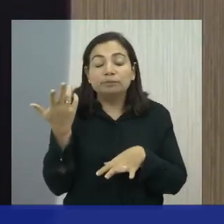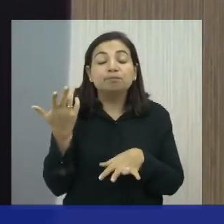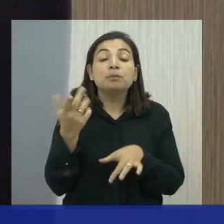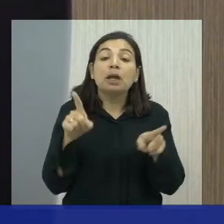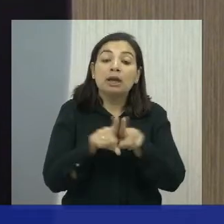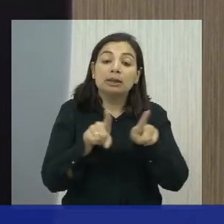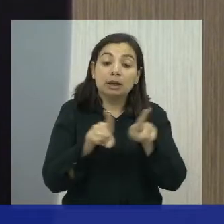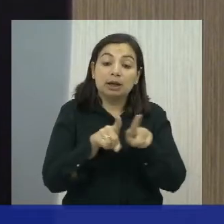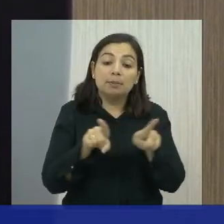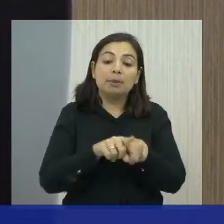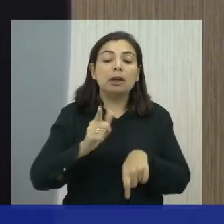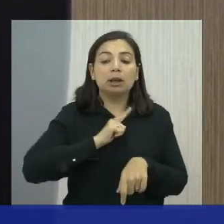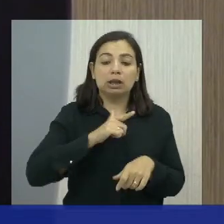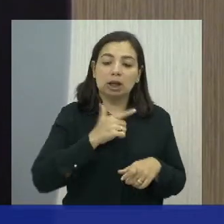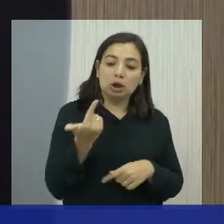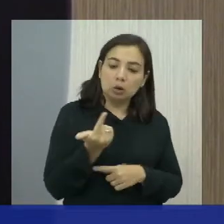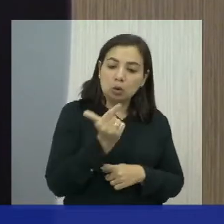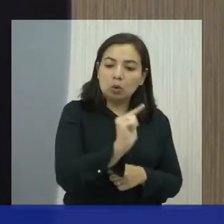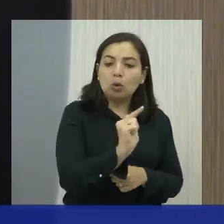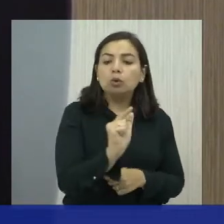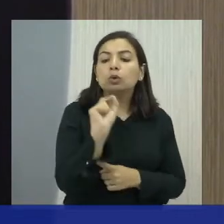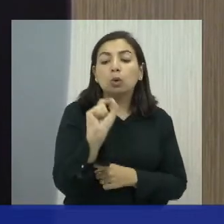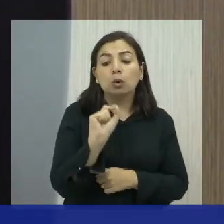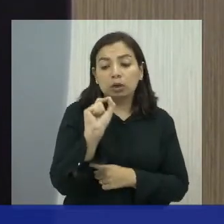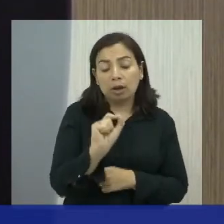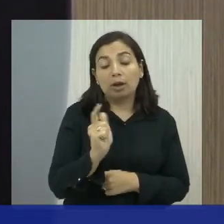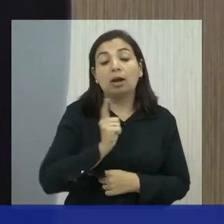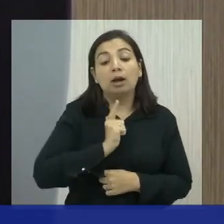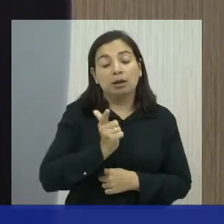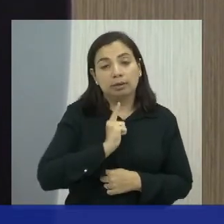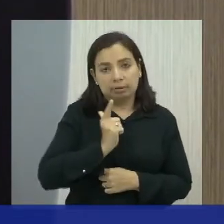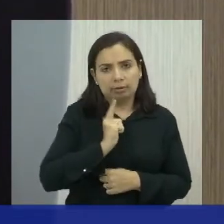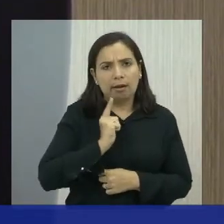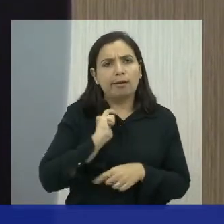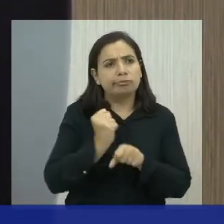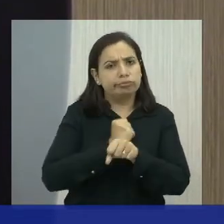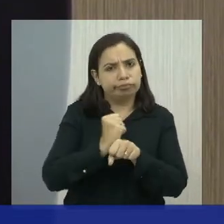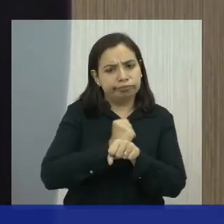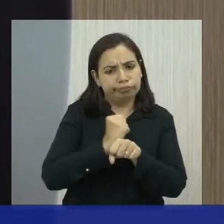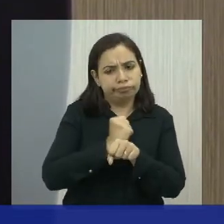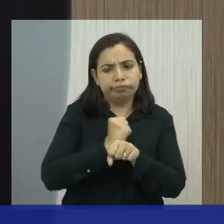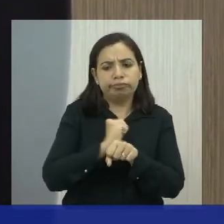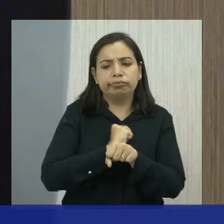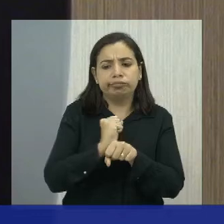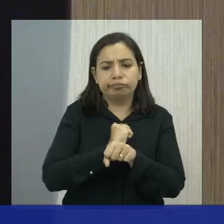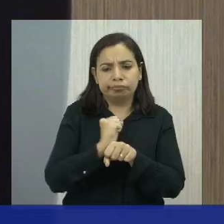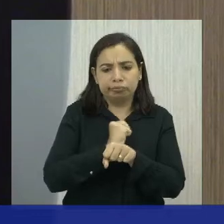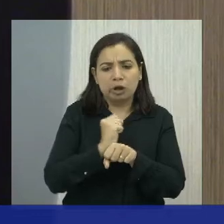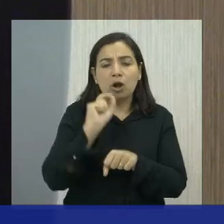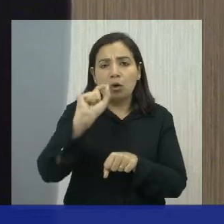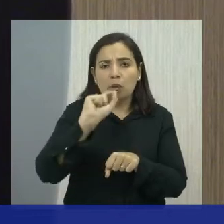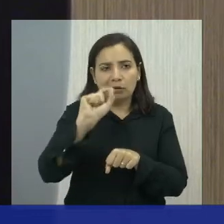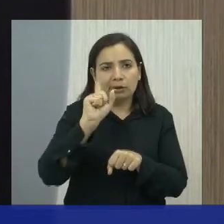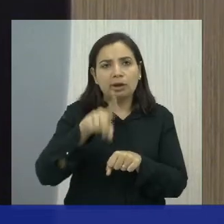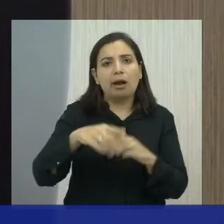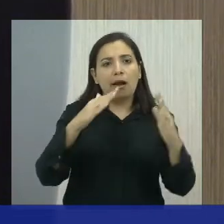sim, um passivo aí, né, de décadas com relação à questão da habitação,